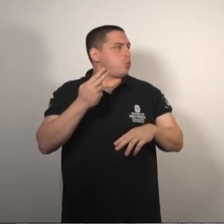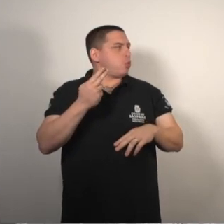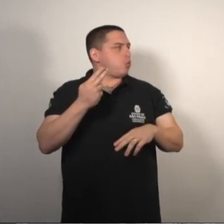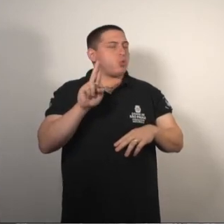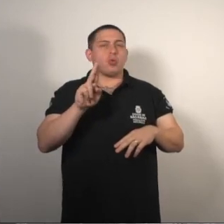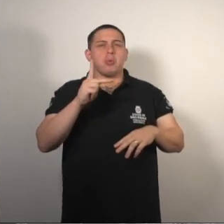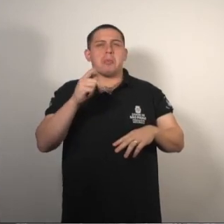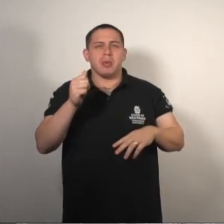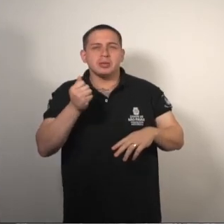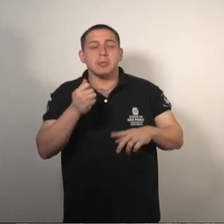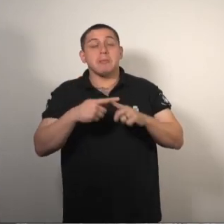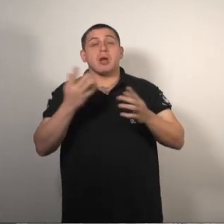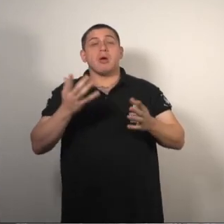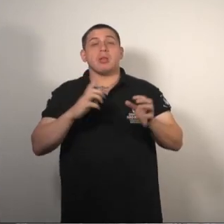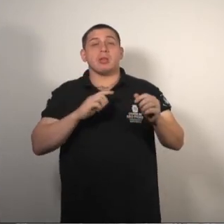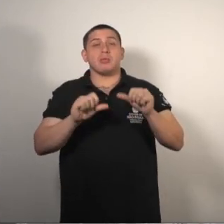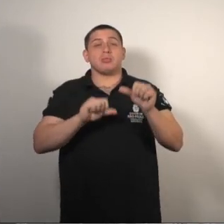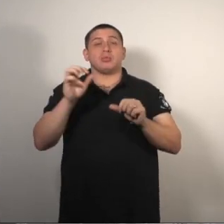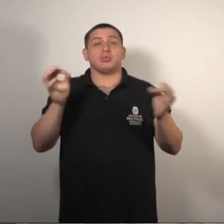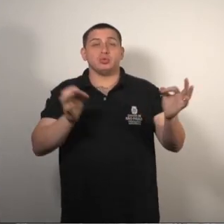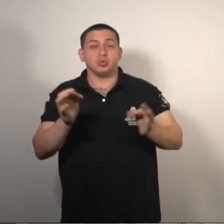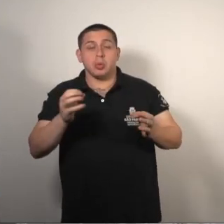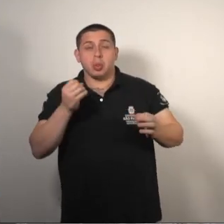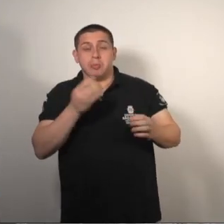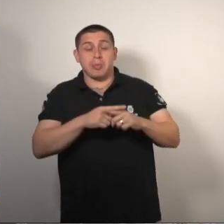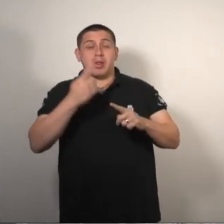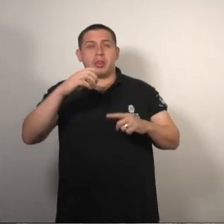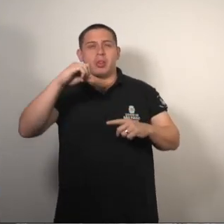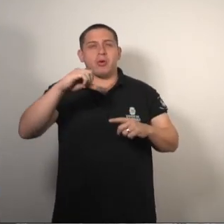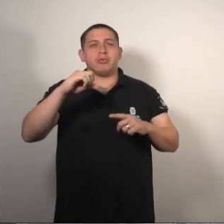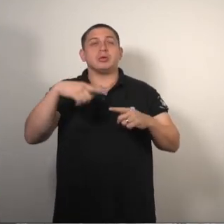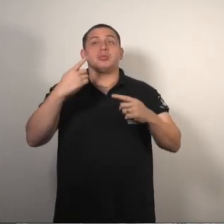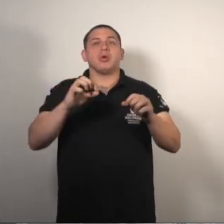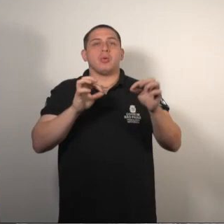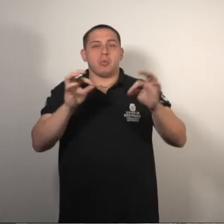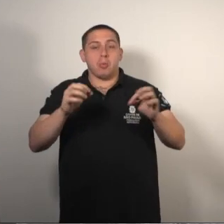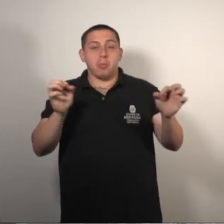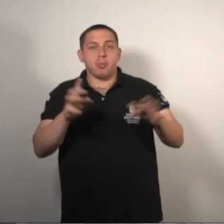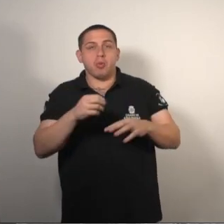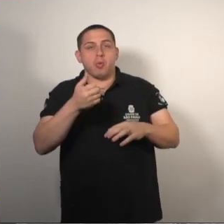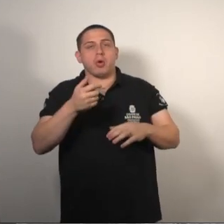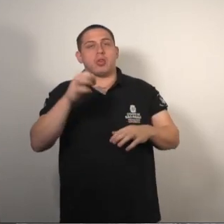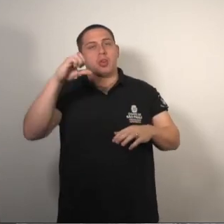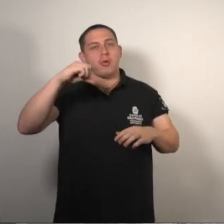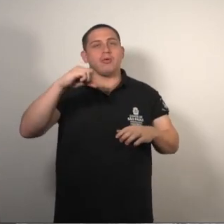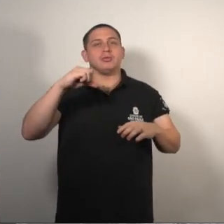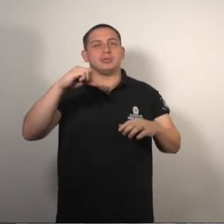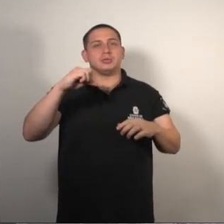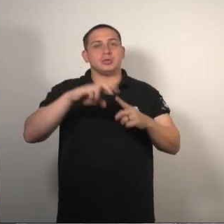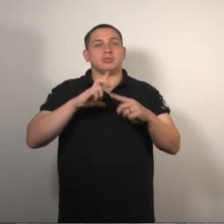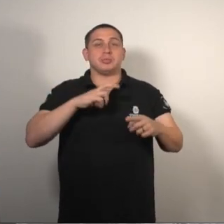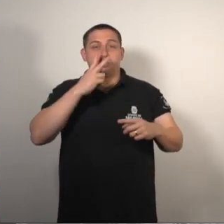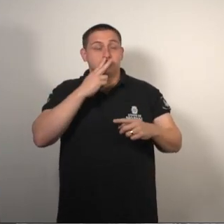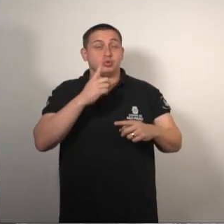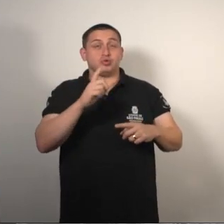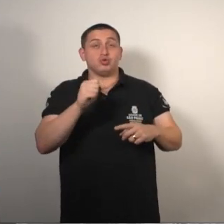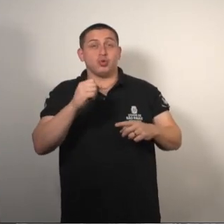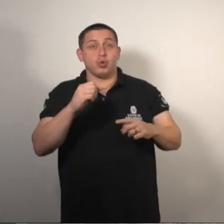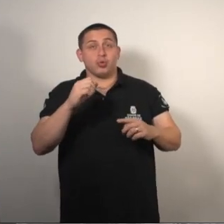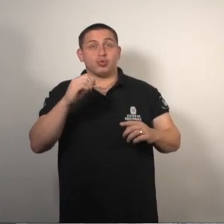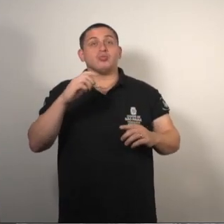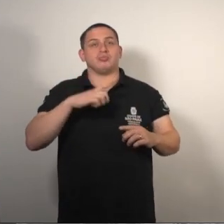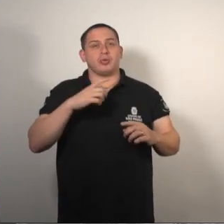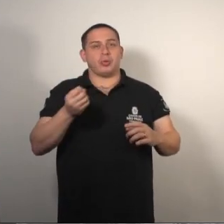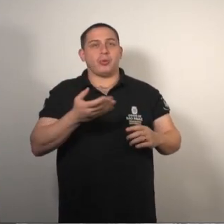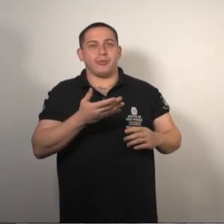com 9, concluindo obras para inauguração, e vou dar início de obras de mais 9 UPAs na cidade. Além, lembrando que a cidade foi